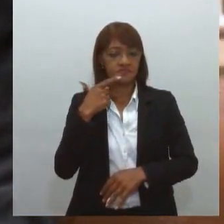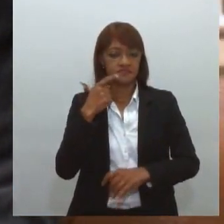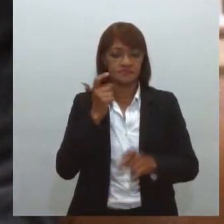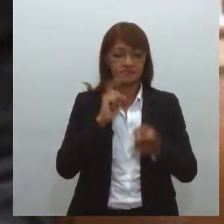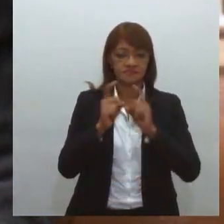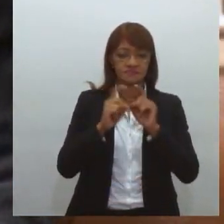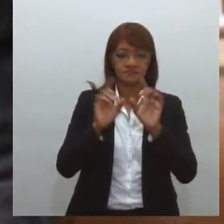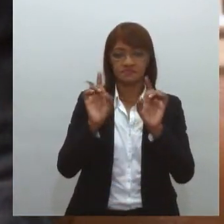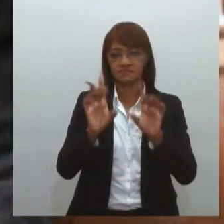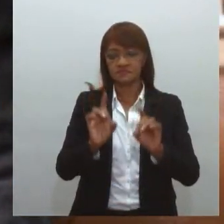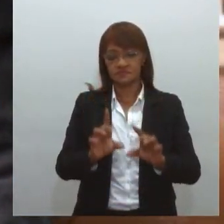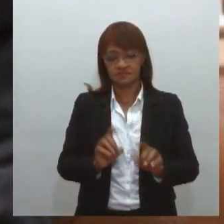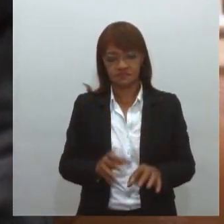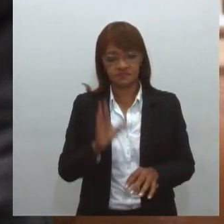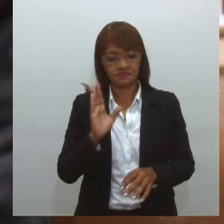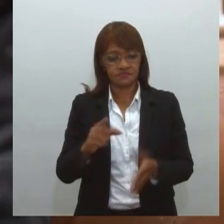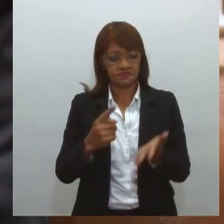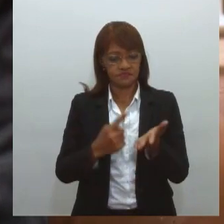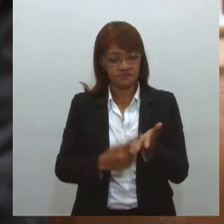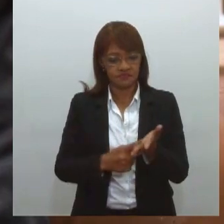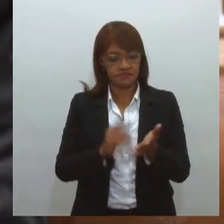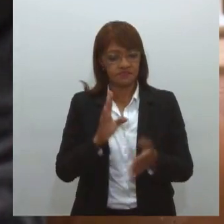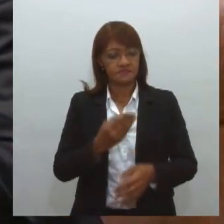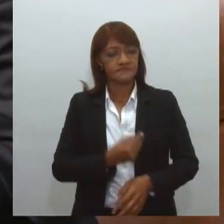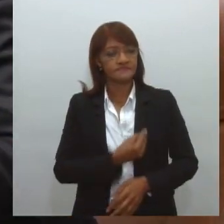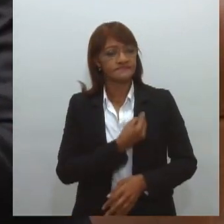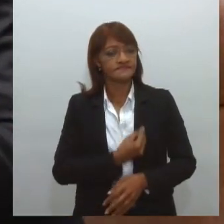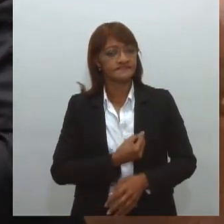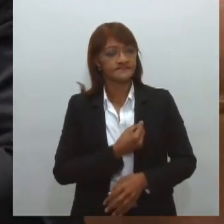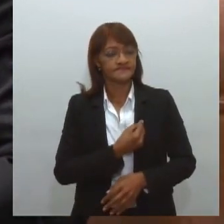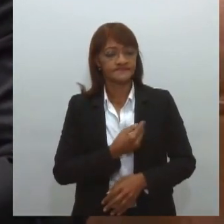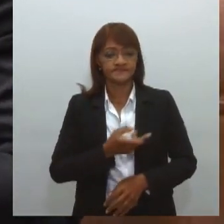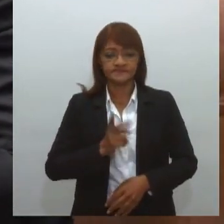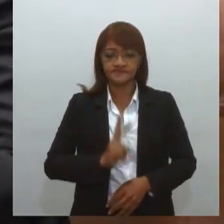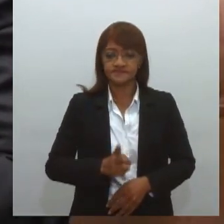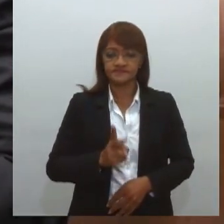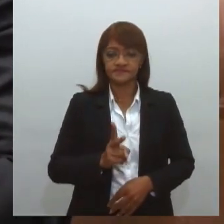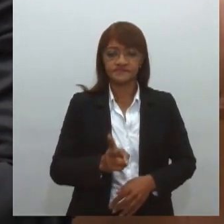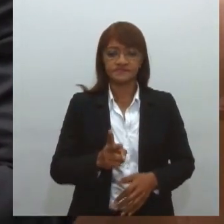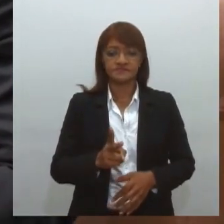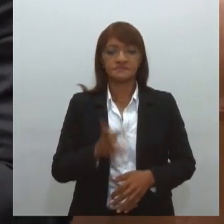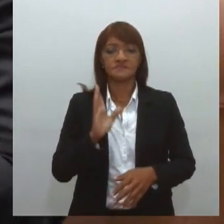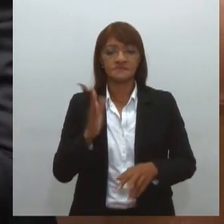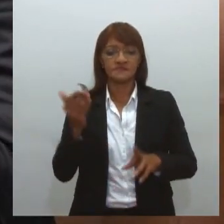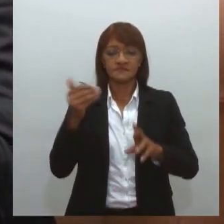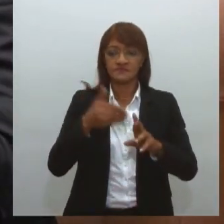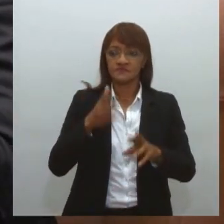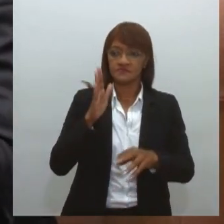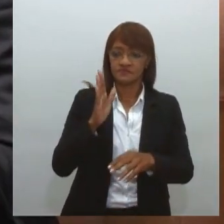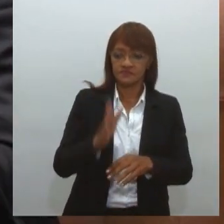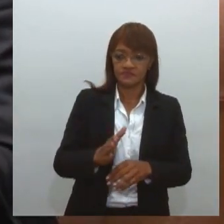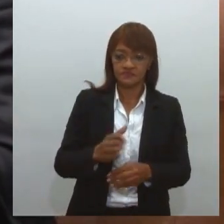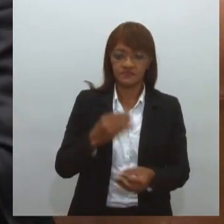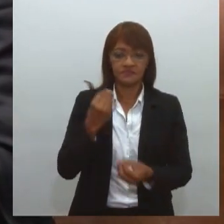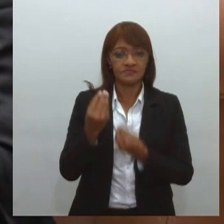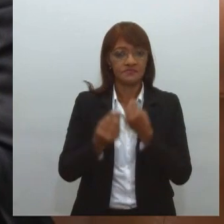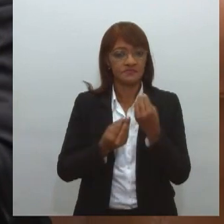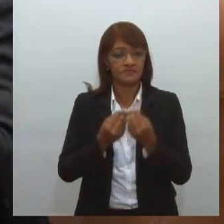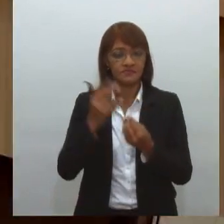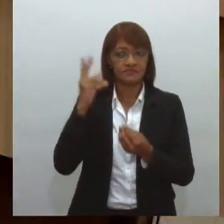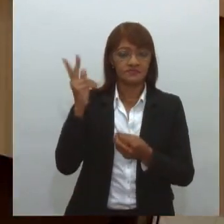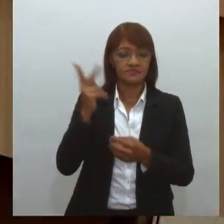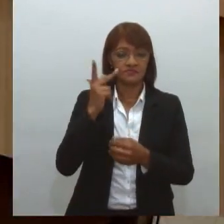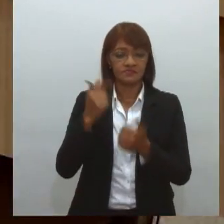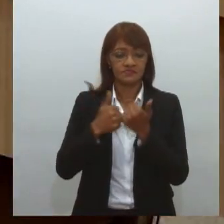De acordo com o parlamentar, Luciano Pimentel sempre foi um entusiasta do assunto pela trajetória marcada em defesa dos